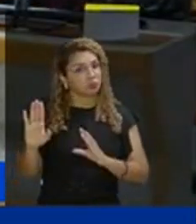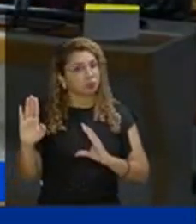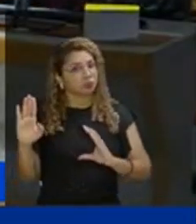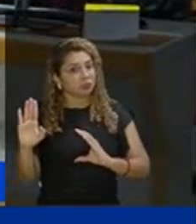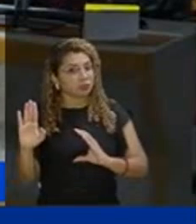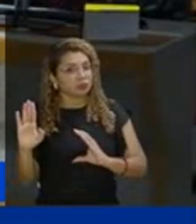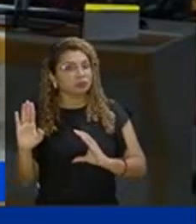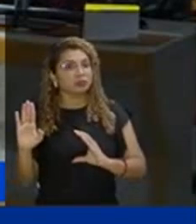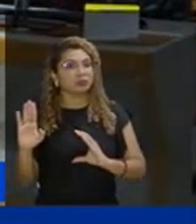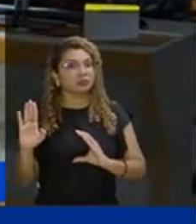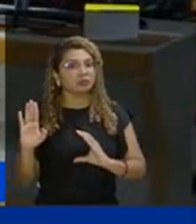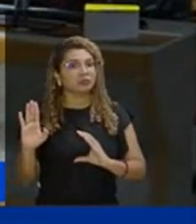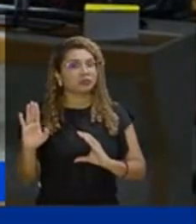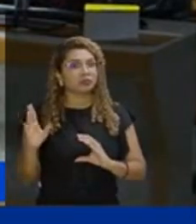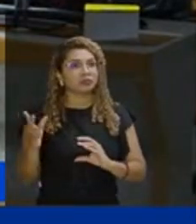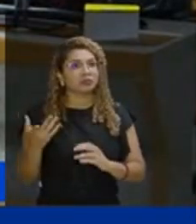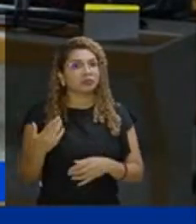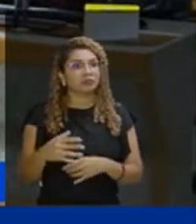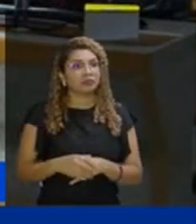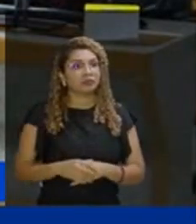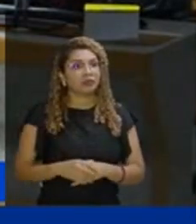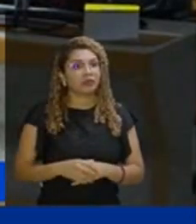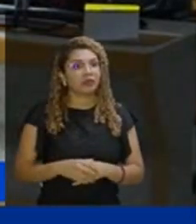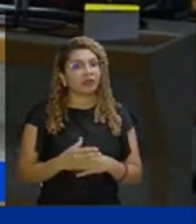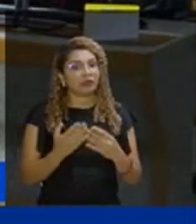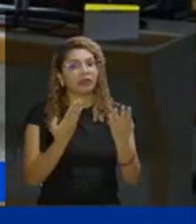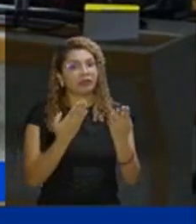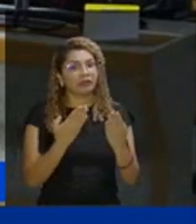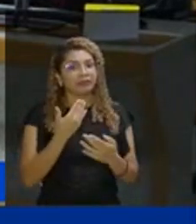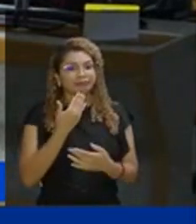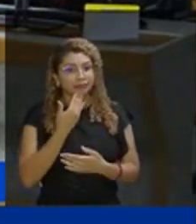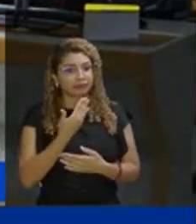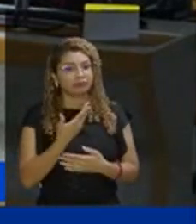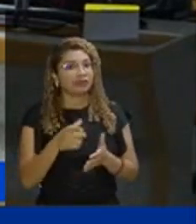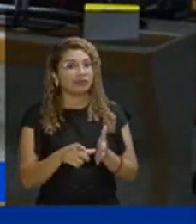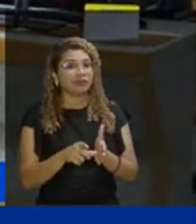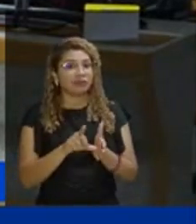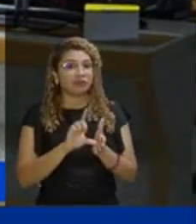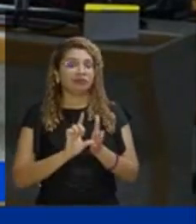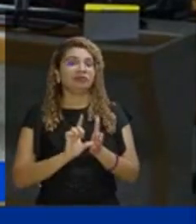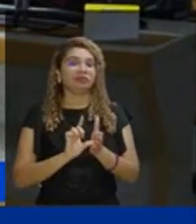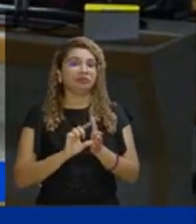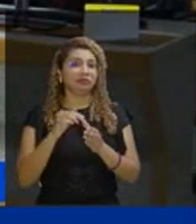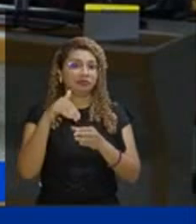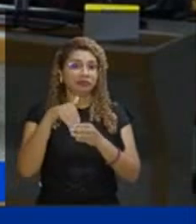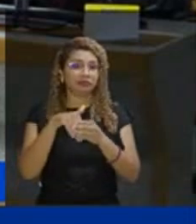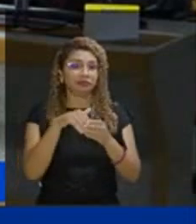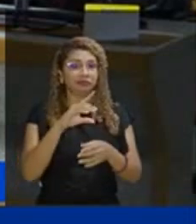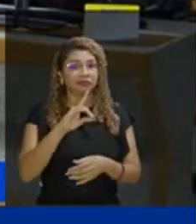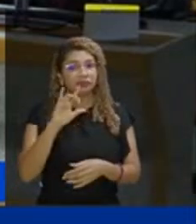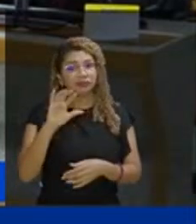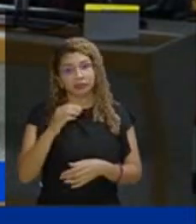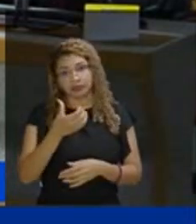da lateral direita, com a palavra juiz Carlos Fernandes. Analisado o pedido dele antes da